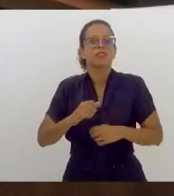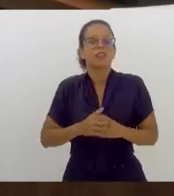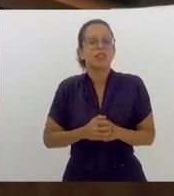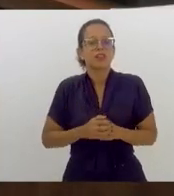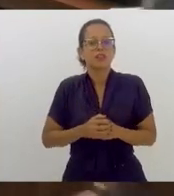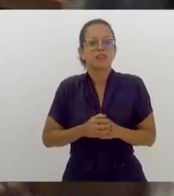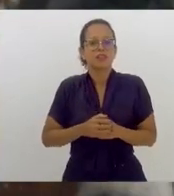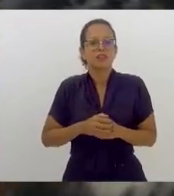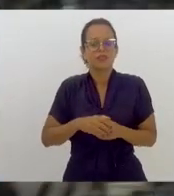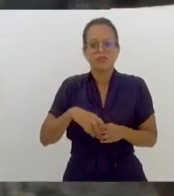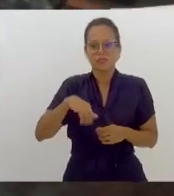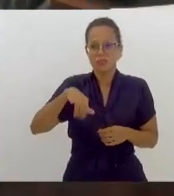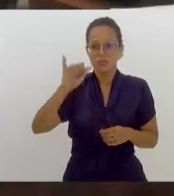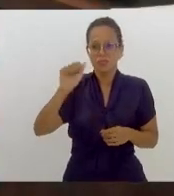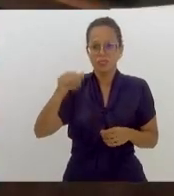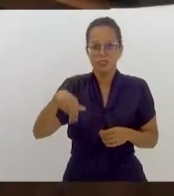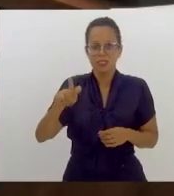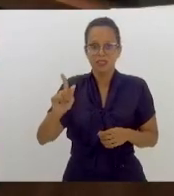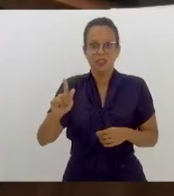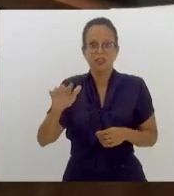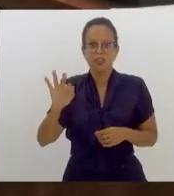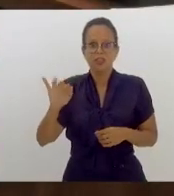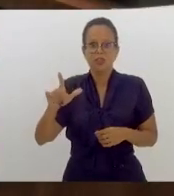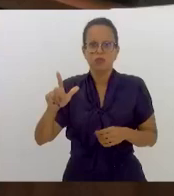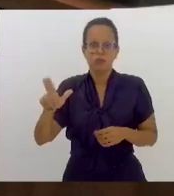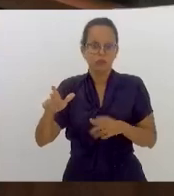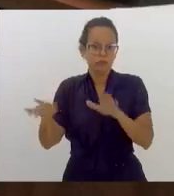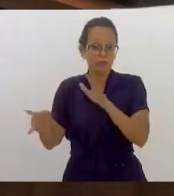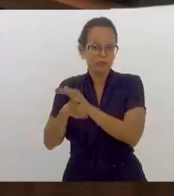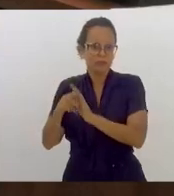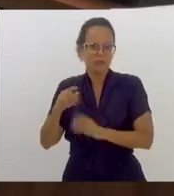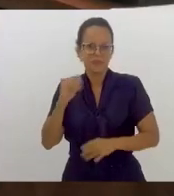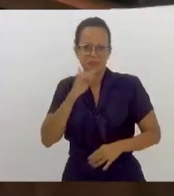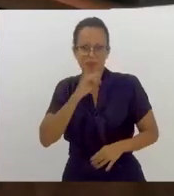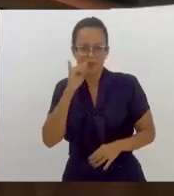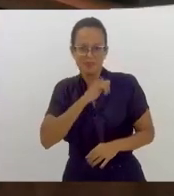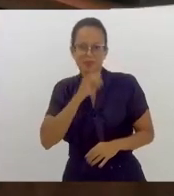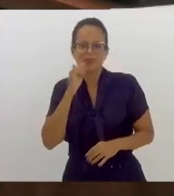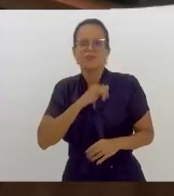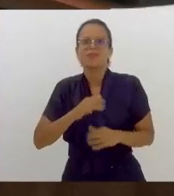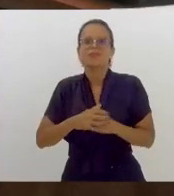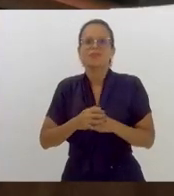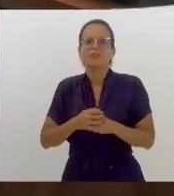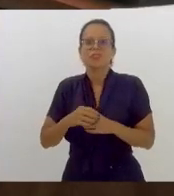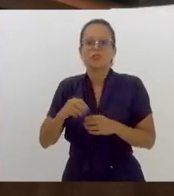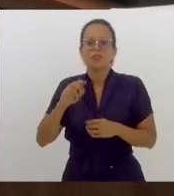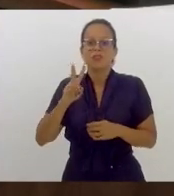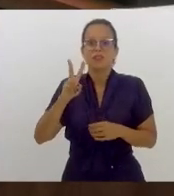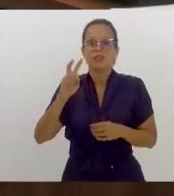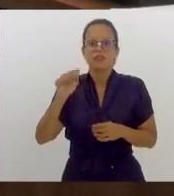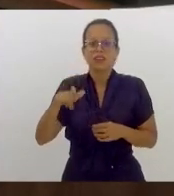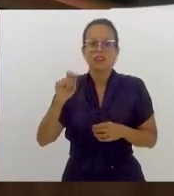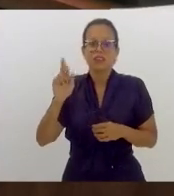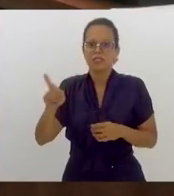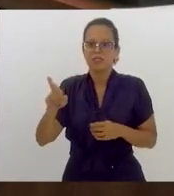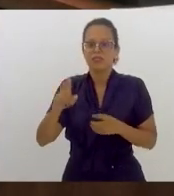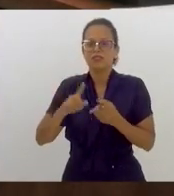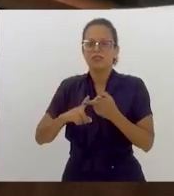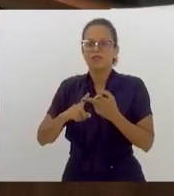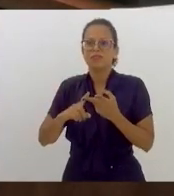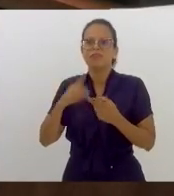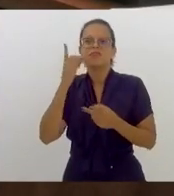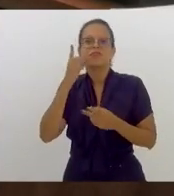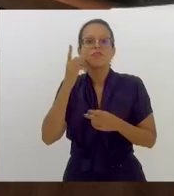uma torcida organizada do Fluminense, Fluminense do nosso Wagner Victor, que completa hoje, deputado